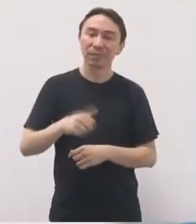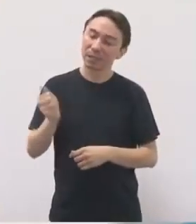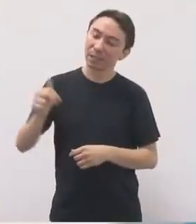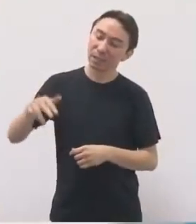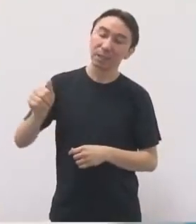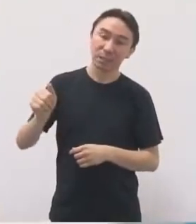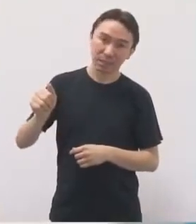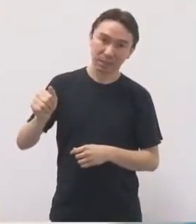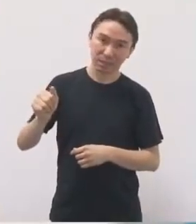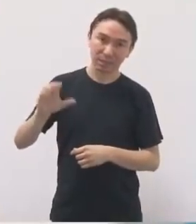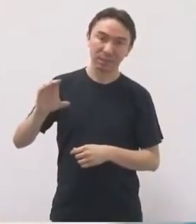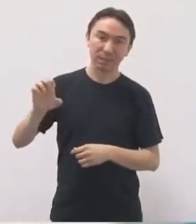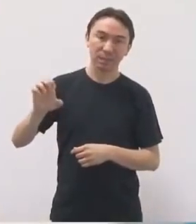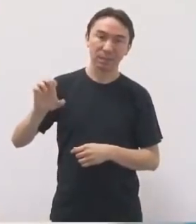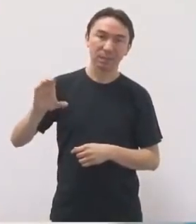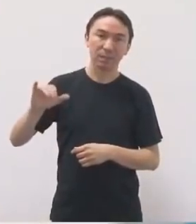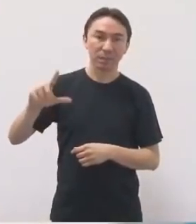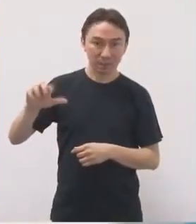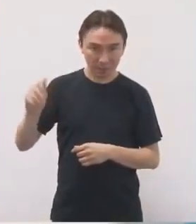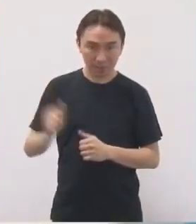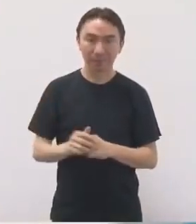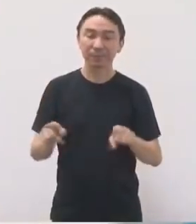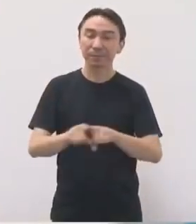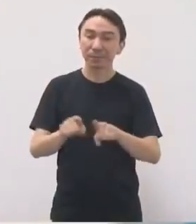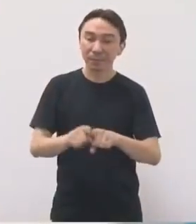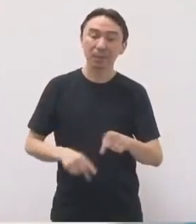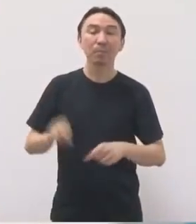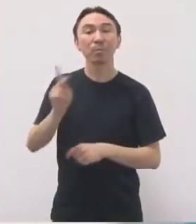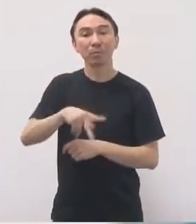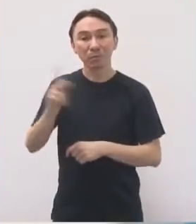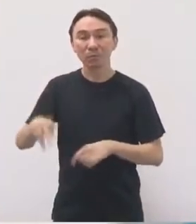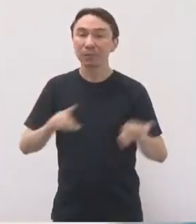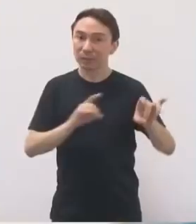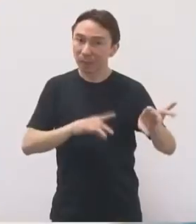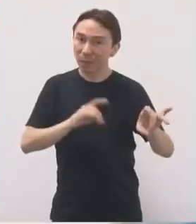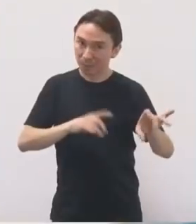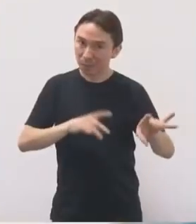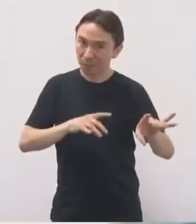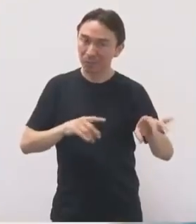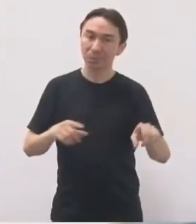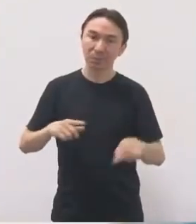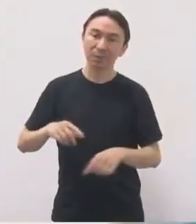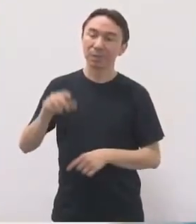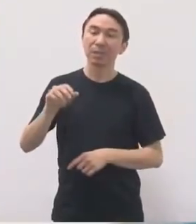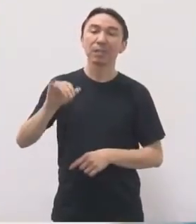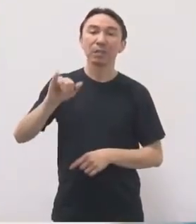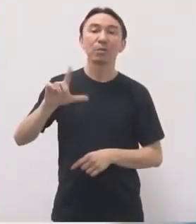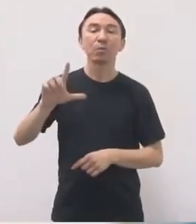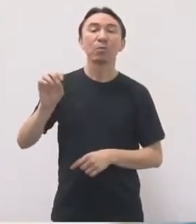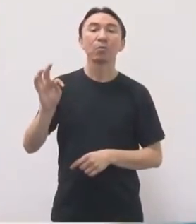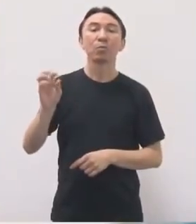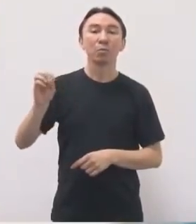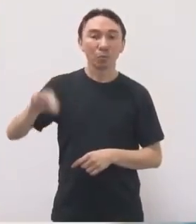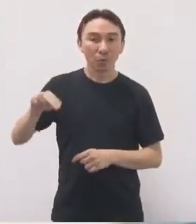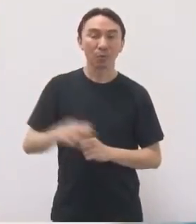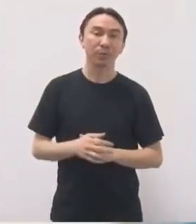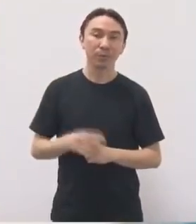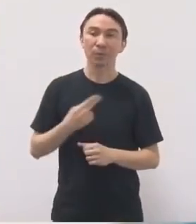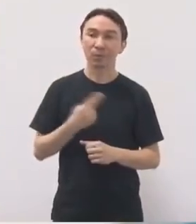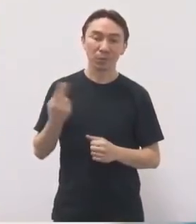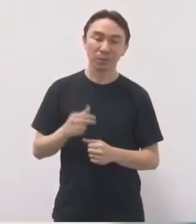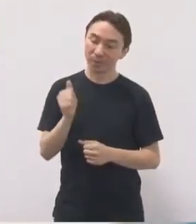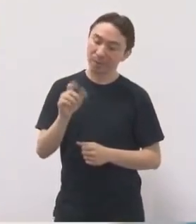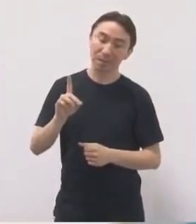também professor e técnico do Centro de Avaliação, Hilton Campos. Eu sou o professor Ademir Júnior, formador e técnico